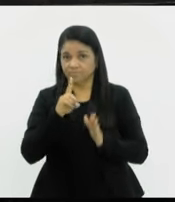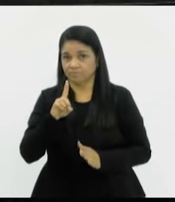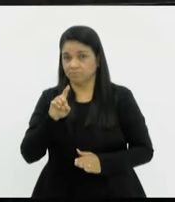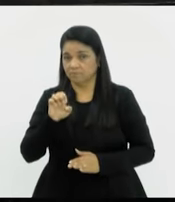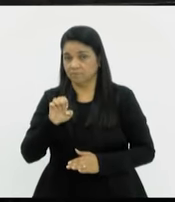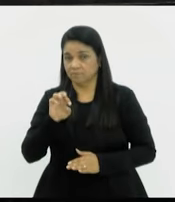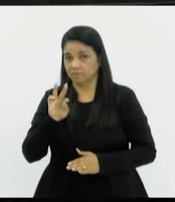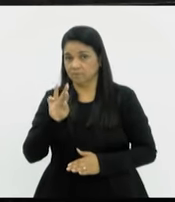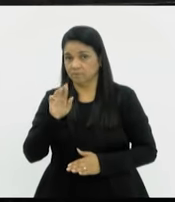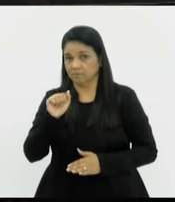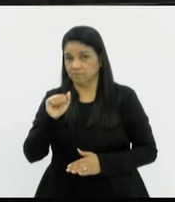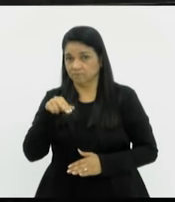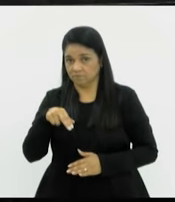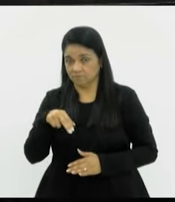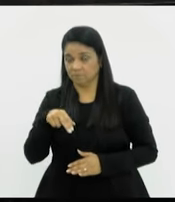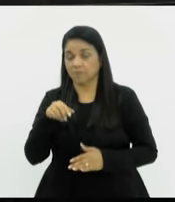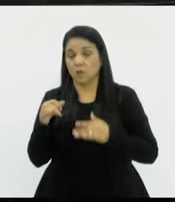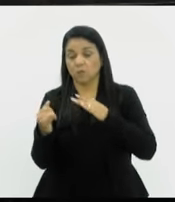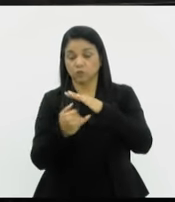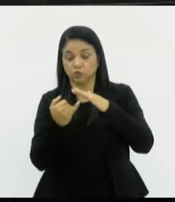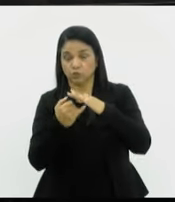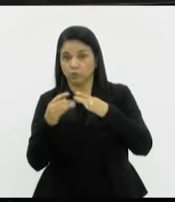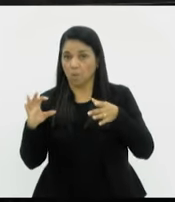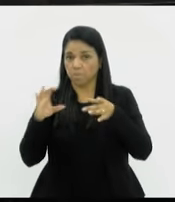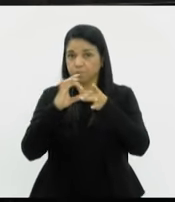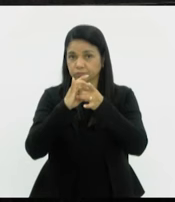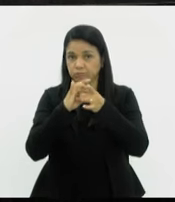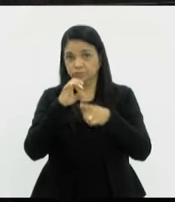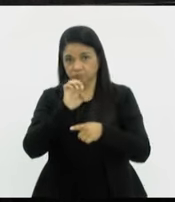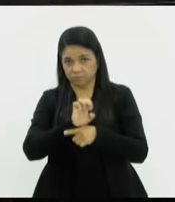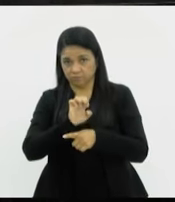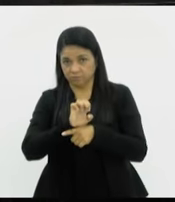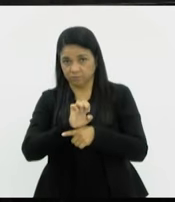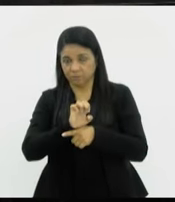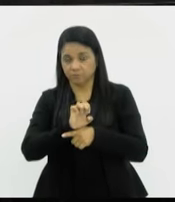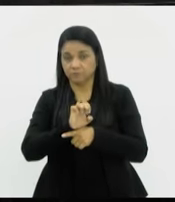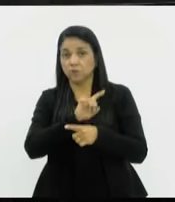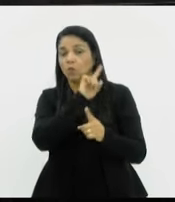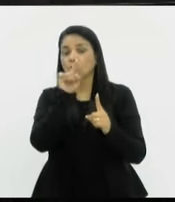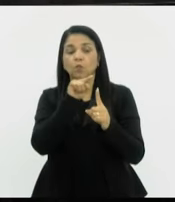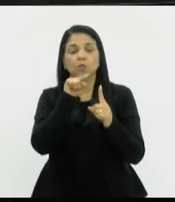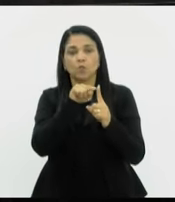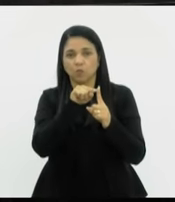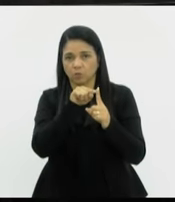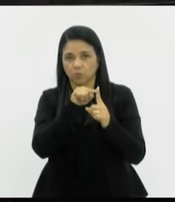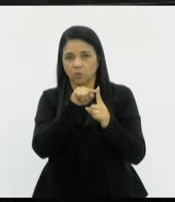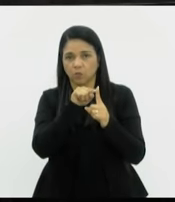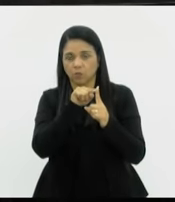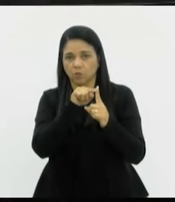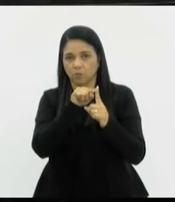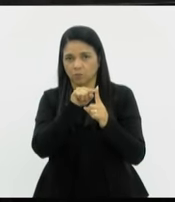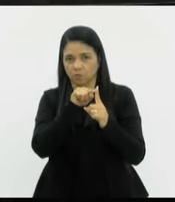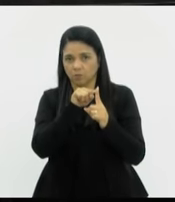uma instituição do Estado que tem como objetivo central